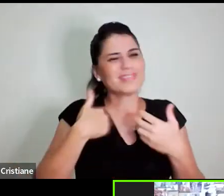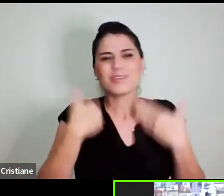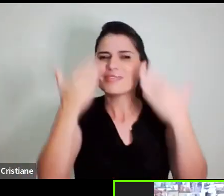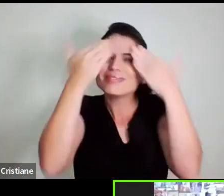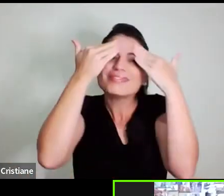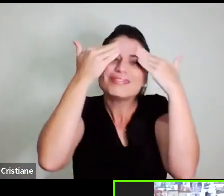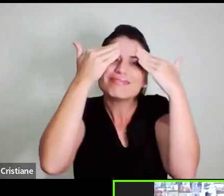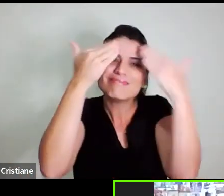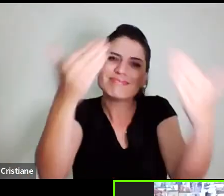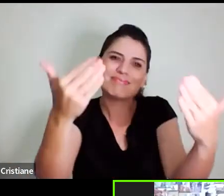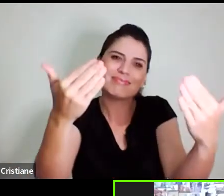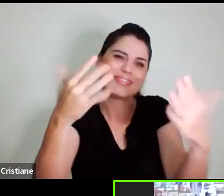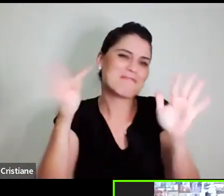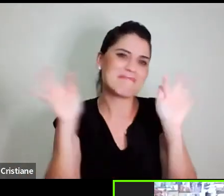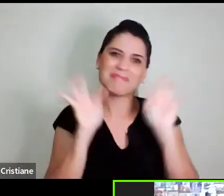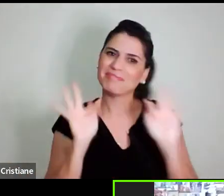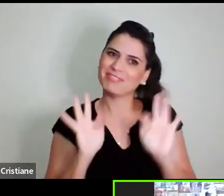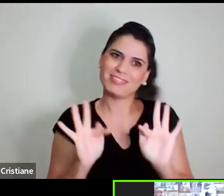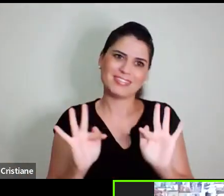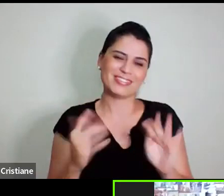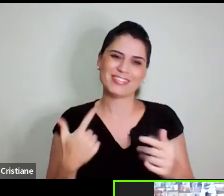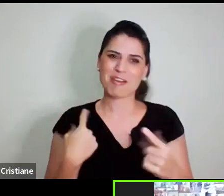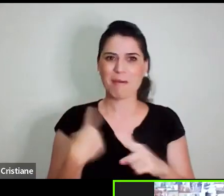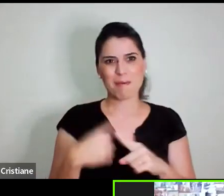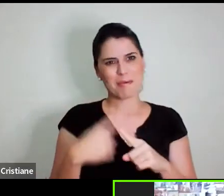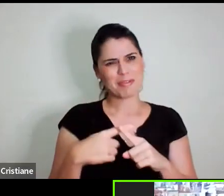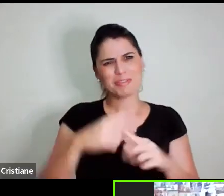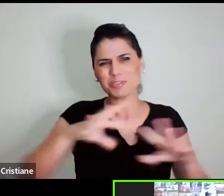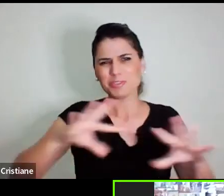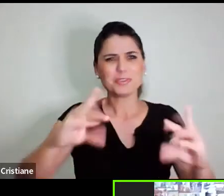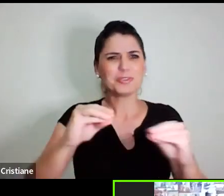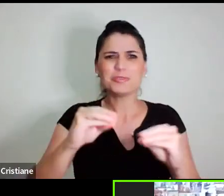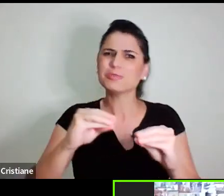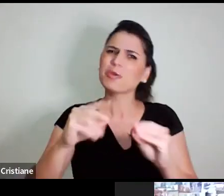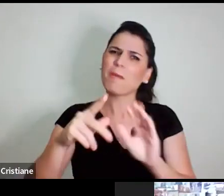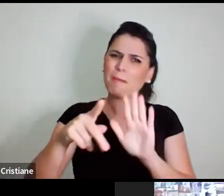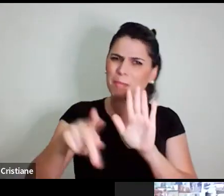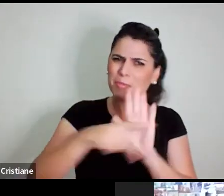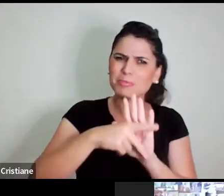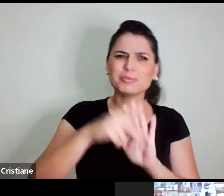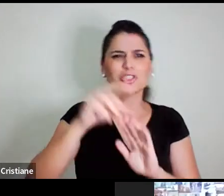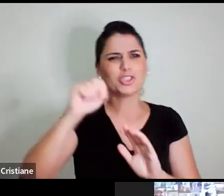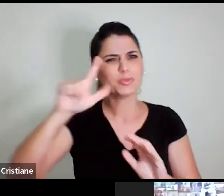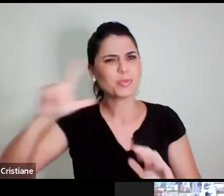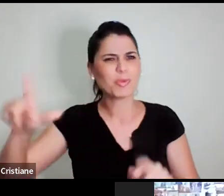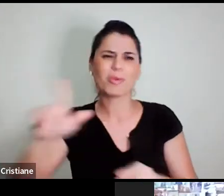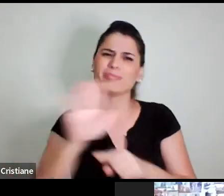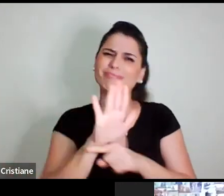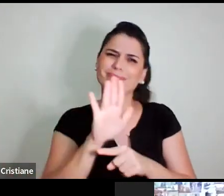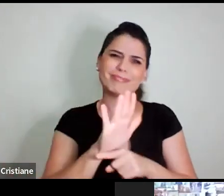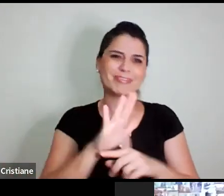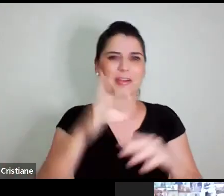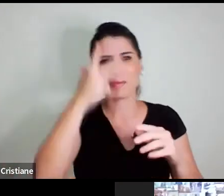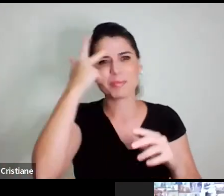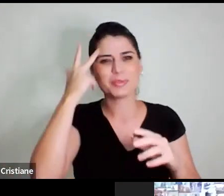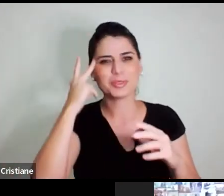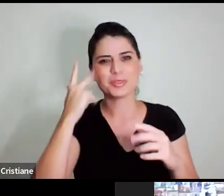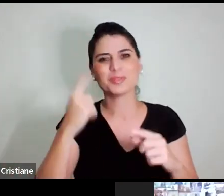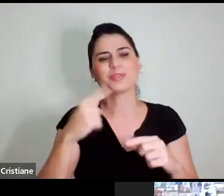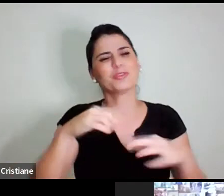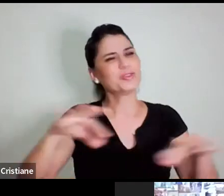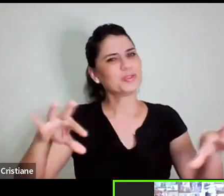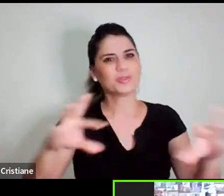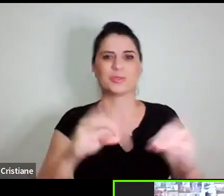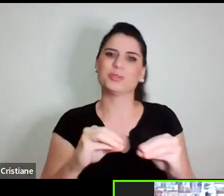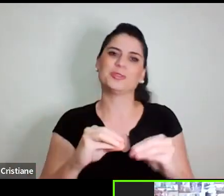de coração pelos estudiosos aí da Etmol, Que legal, Nazaré. irmão Manuel Menezes,